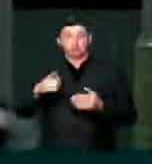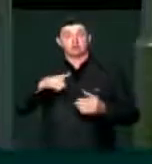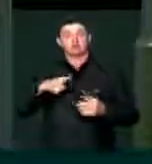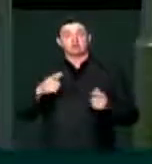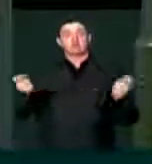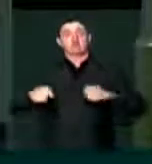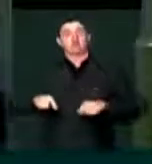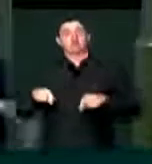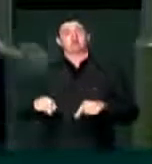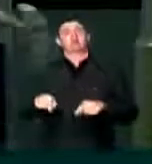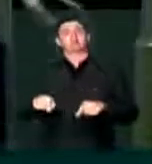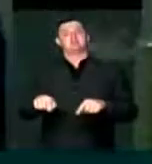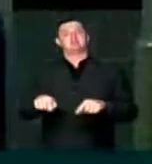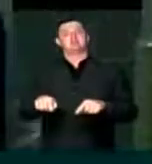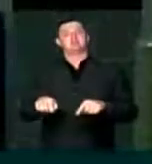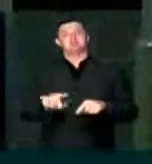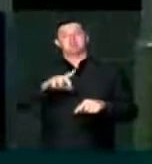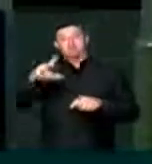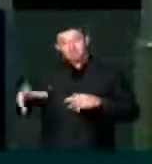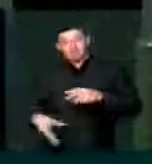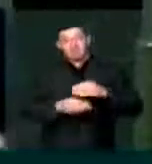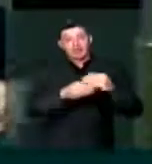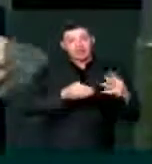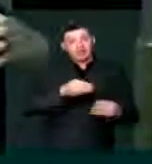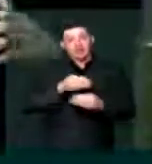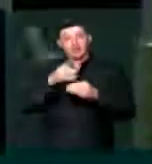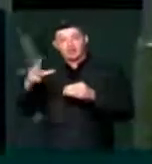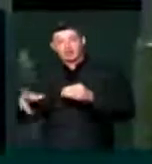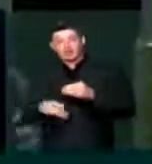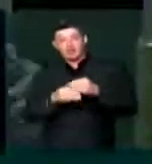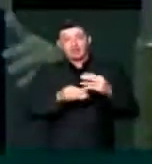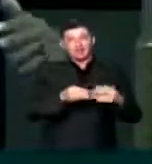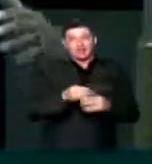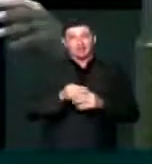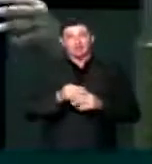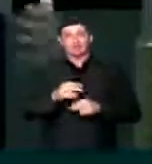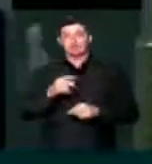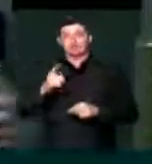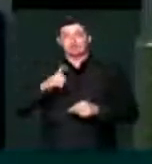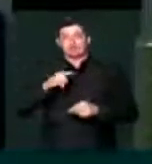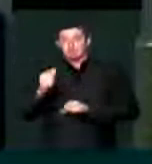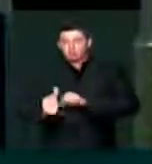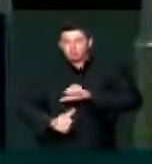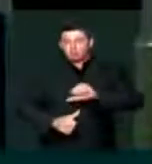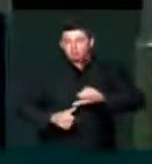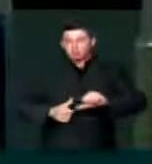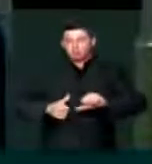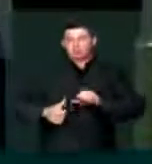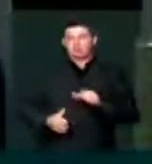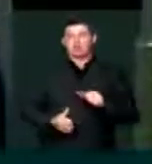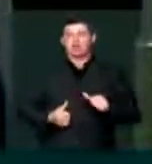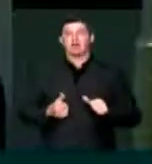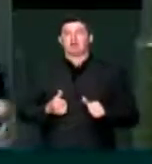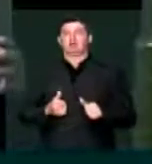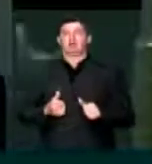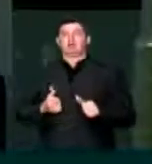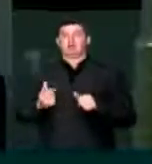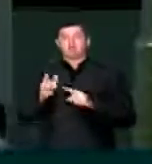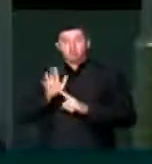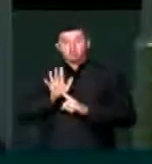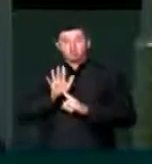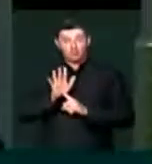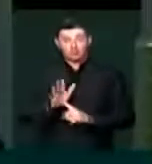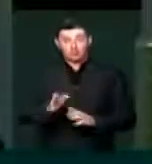esse potencial de agregar, de se transformar no conduto para a expressão